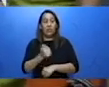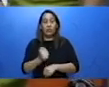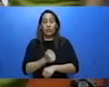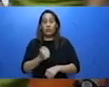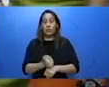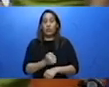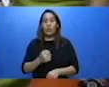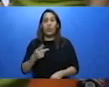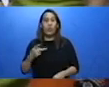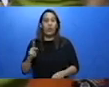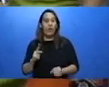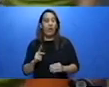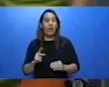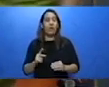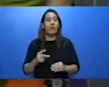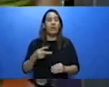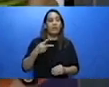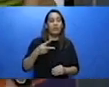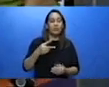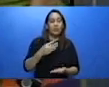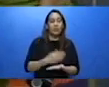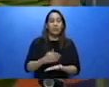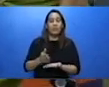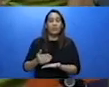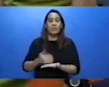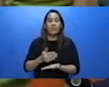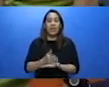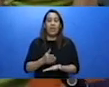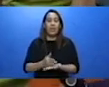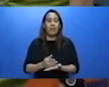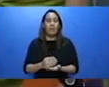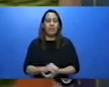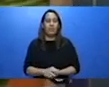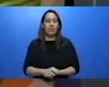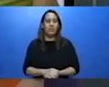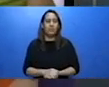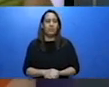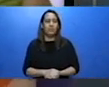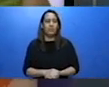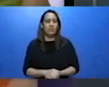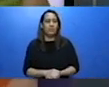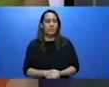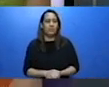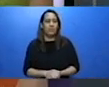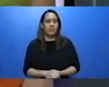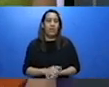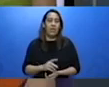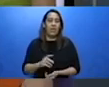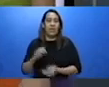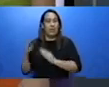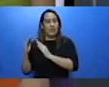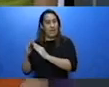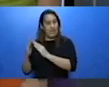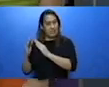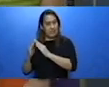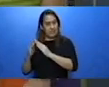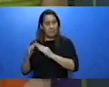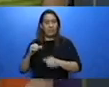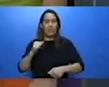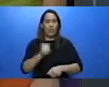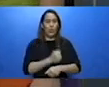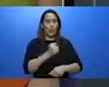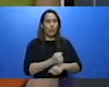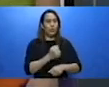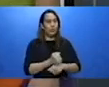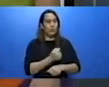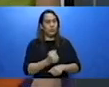duas repartirem. Aqui ela fala casa e aqui ela fala construção. Casa